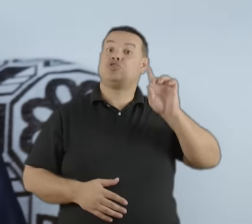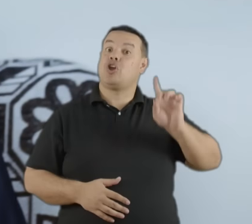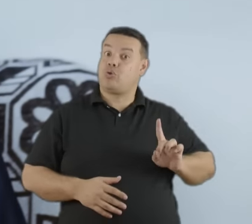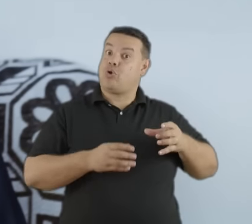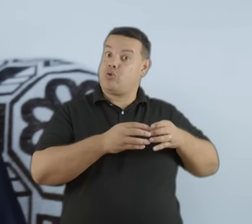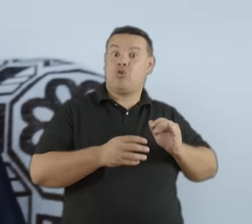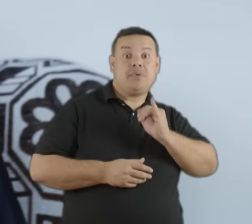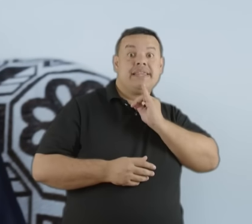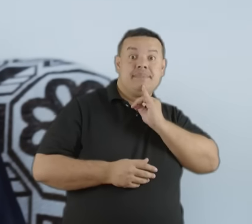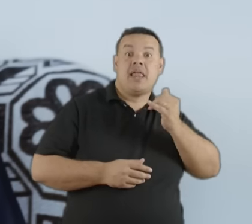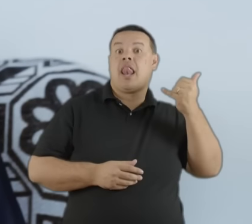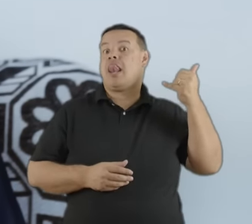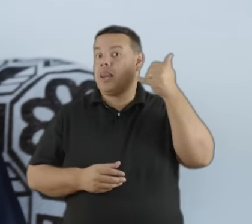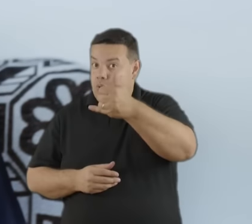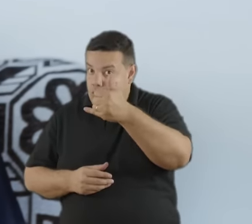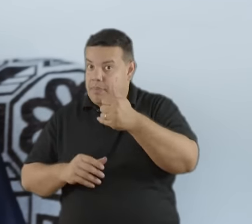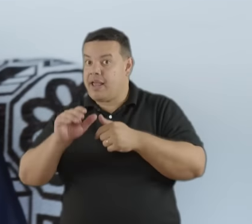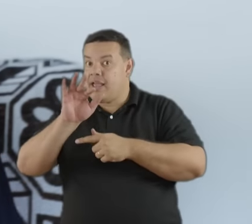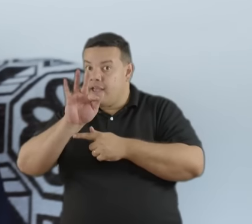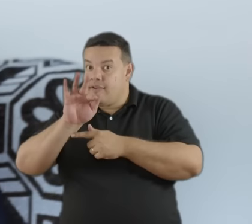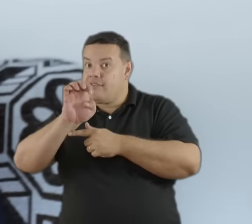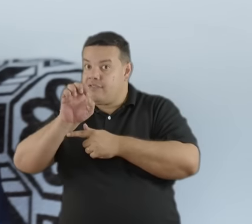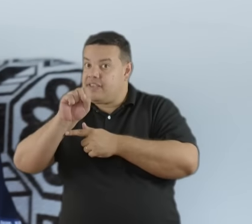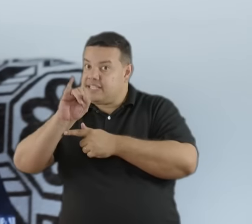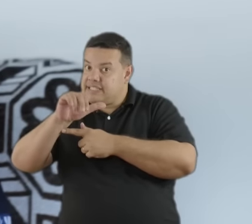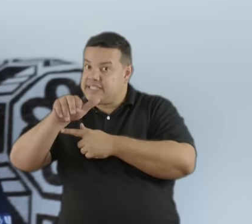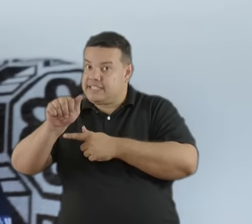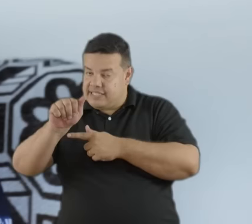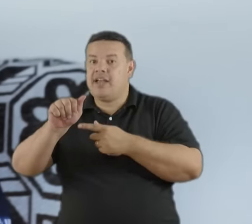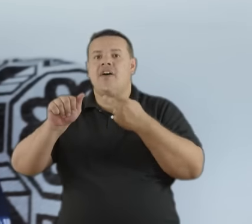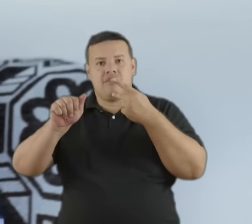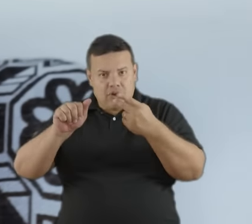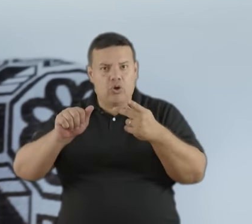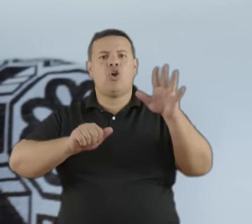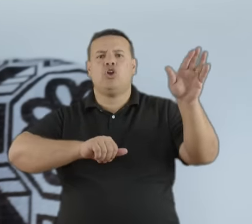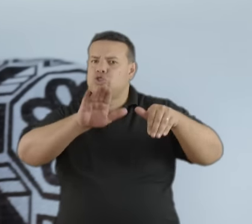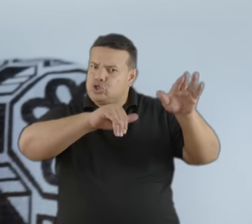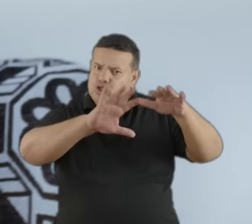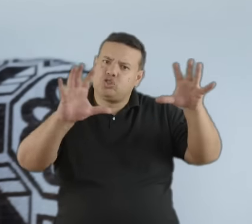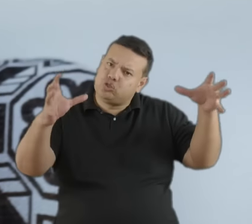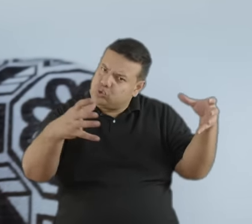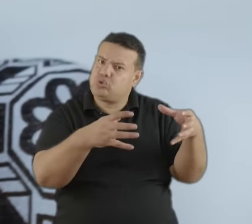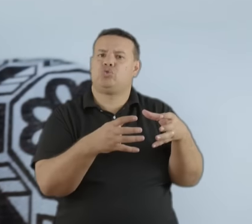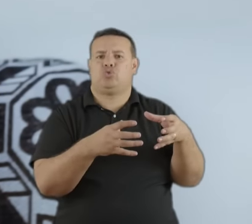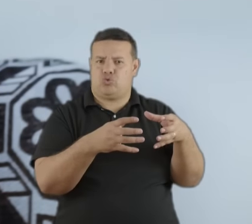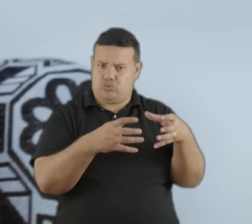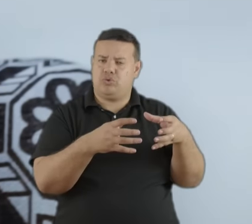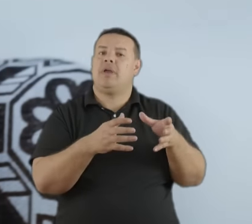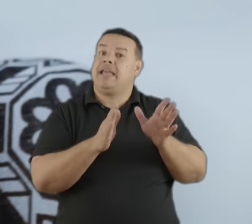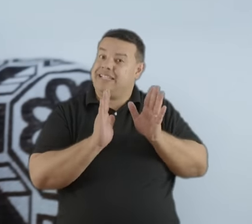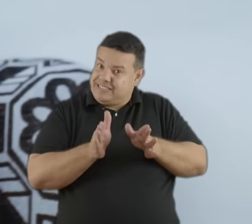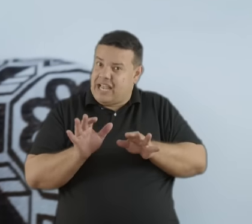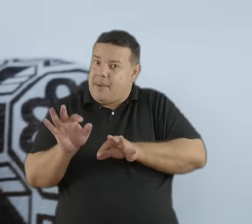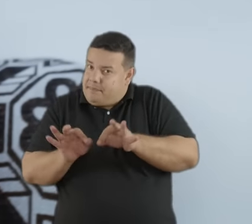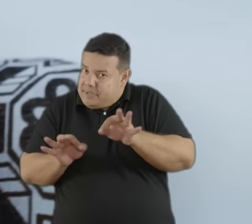telefonou para a Ficina e disse: Ficina, junte o plantel aí, todo mundo, que